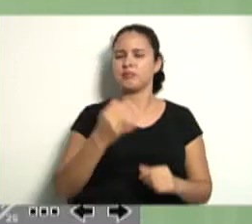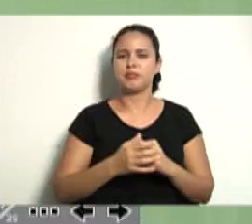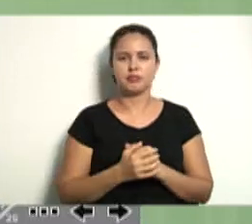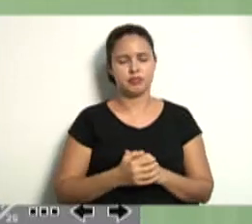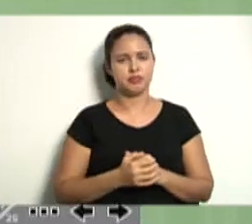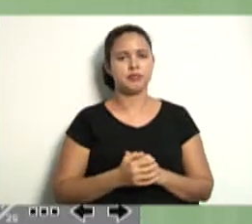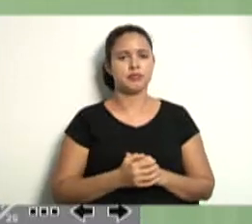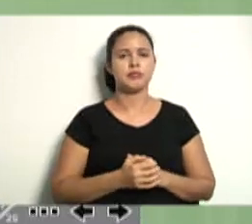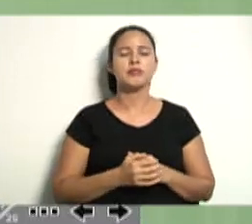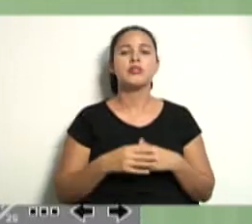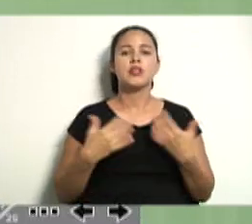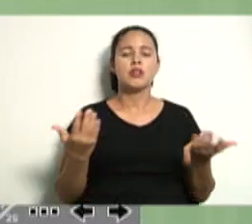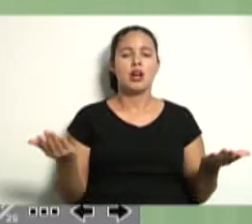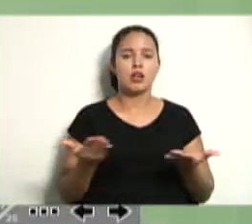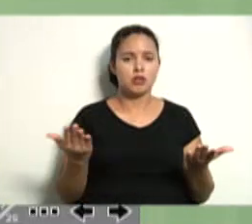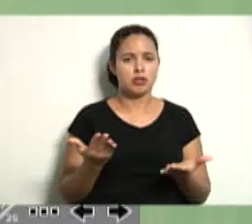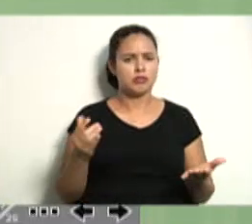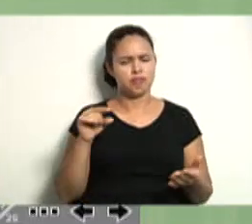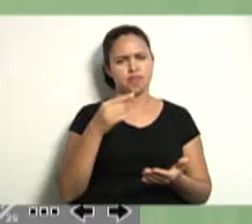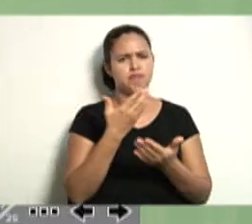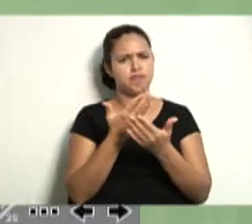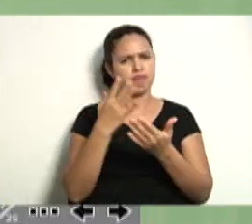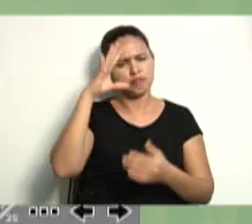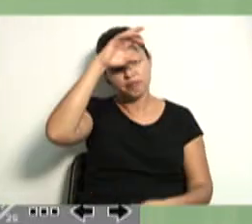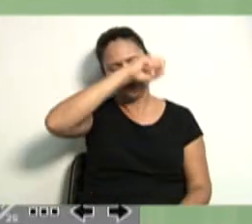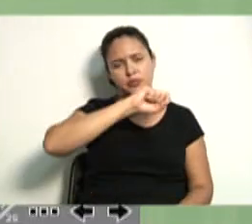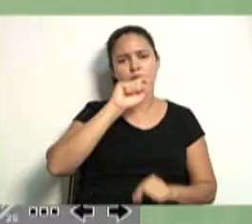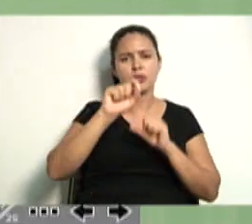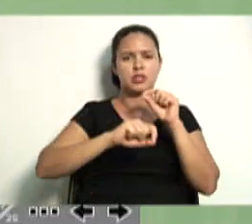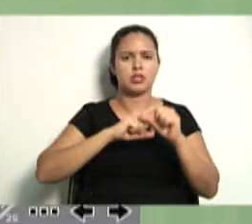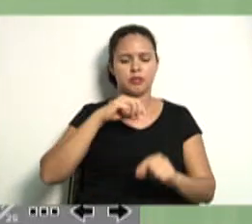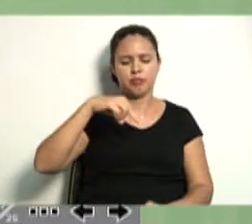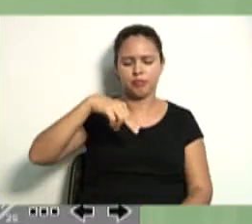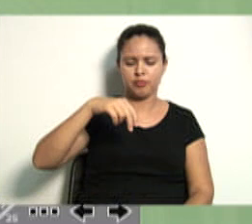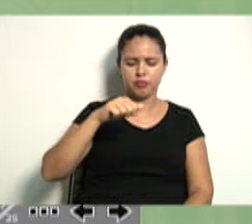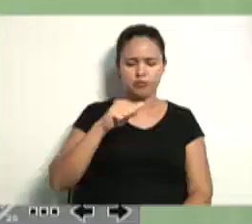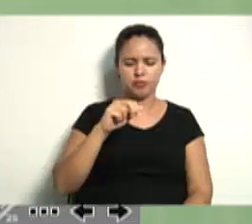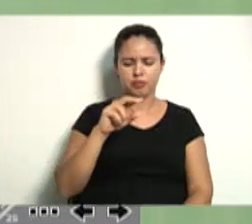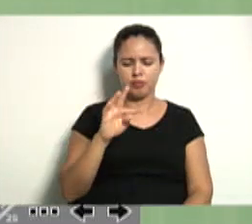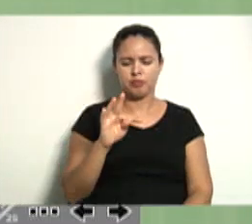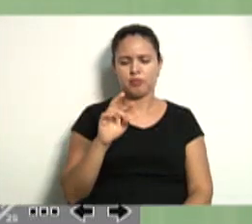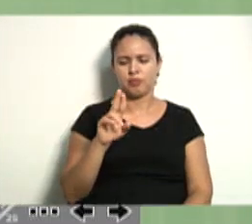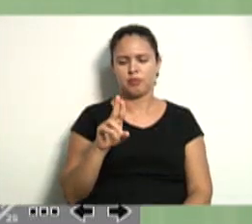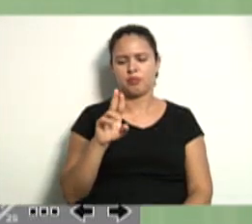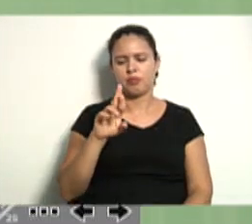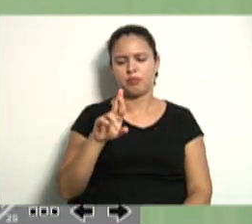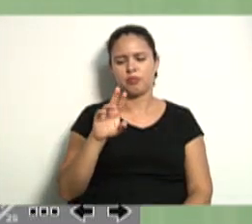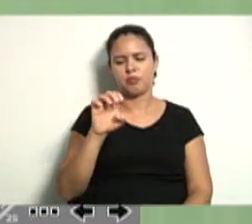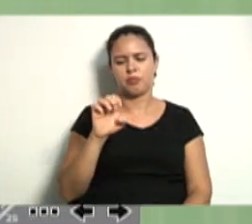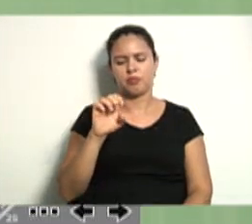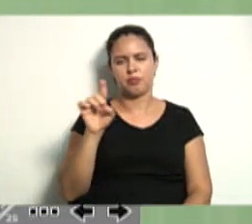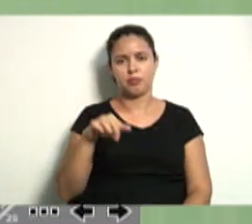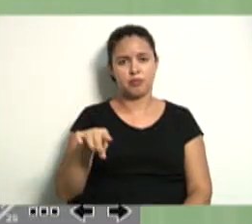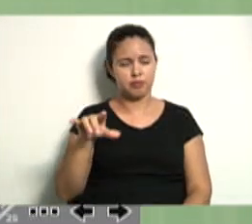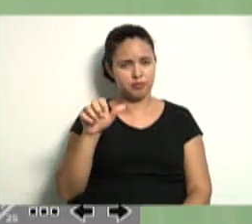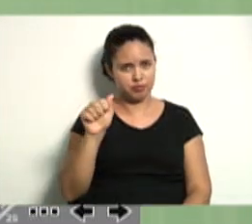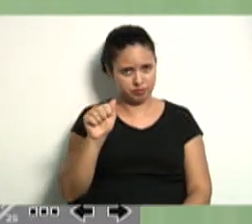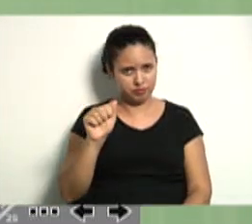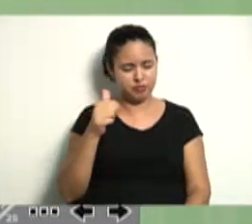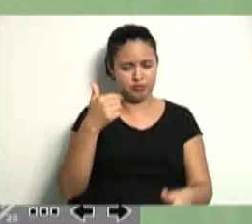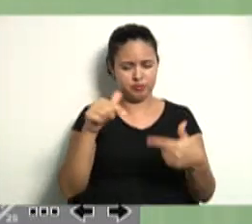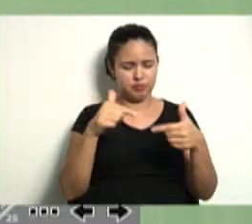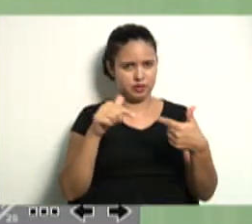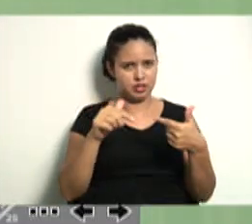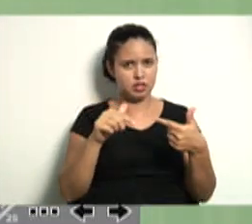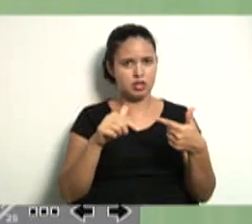a natureza do trabalho. Pelo que aprendemos até agora, percebemos que não há como